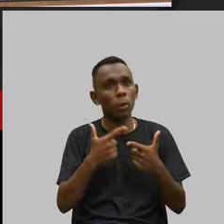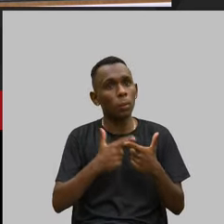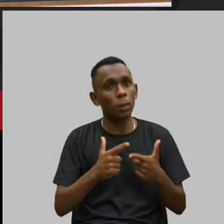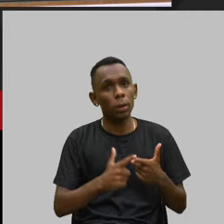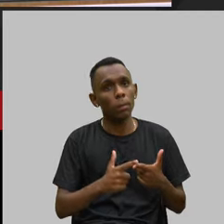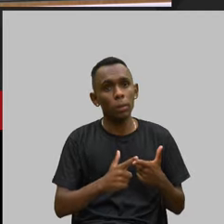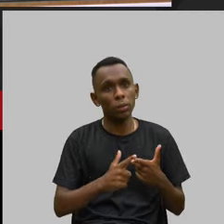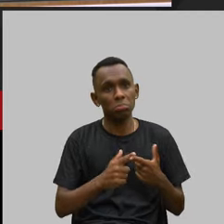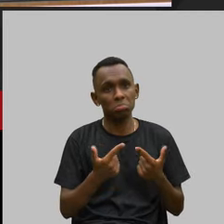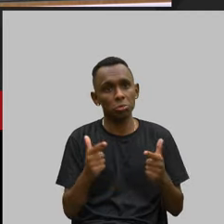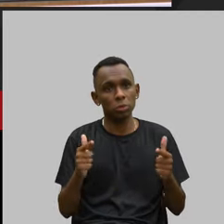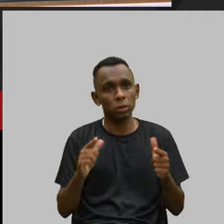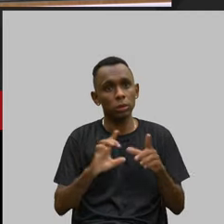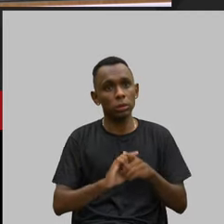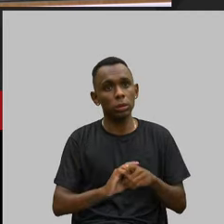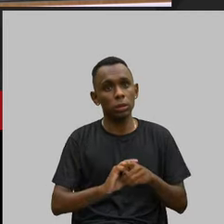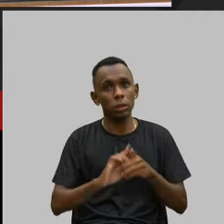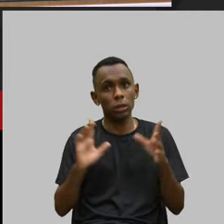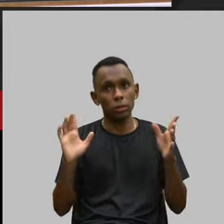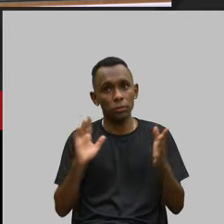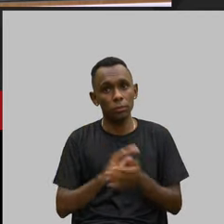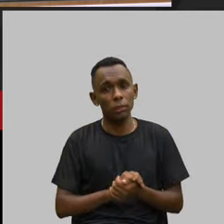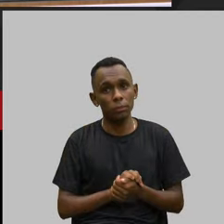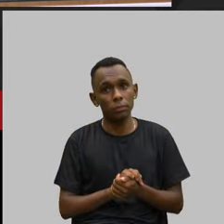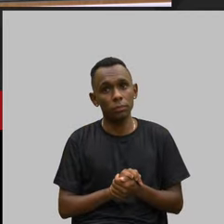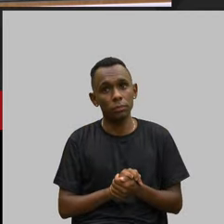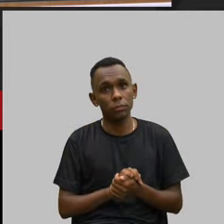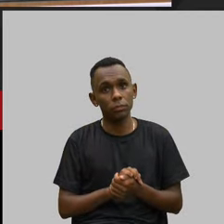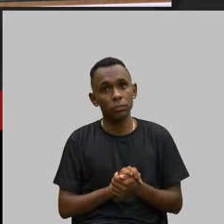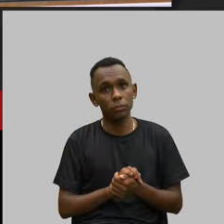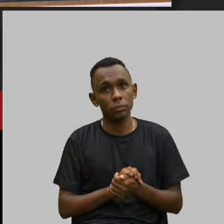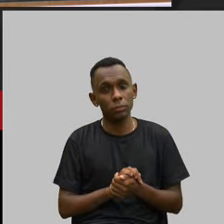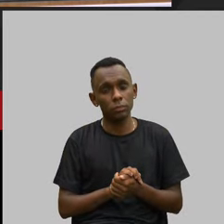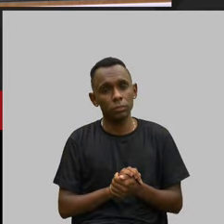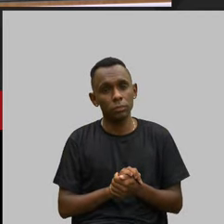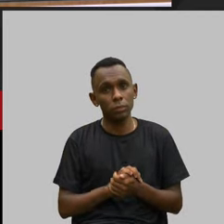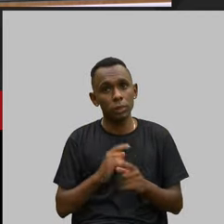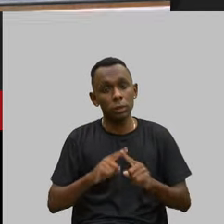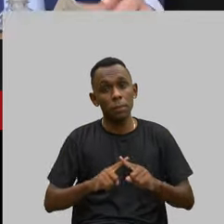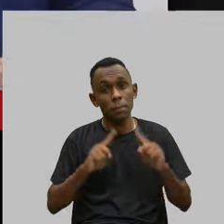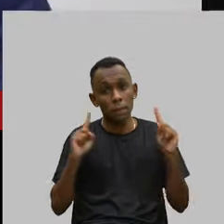permitir que essa dívida fosse auditada no entanto secretário eh